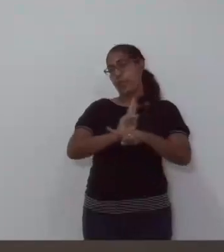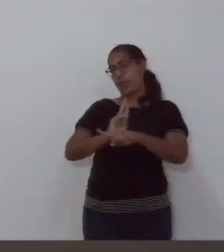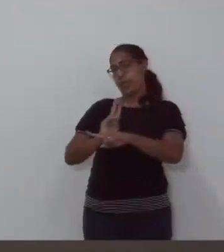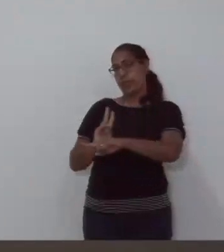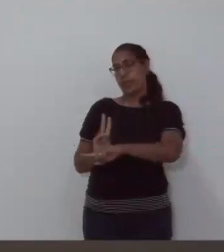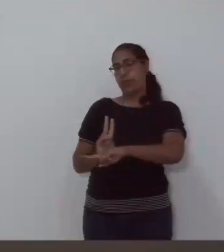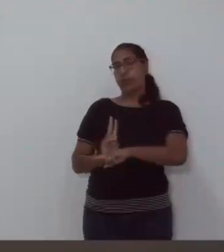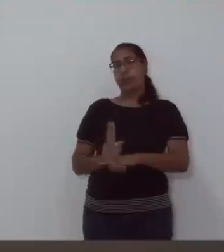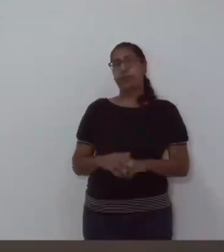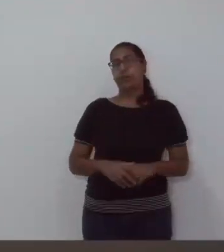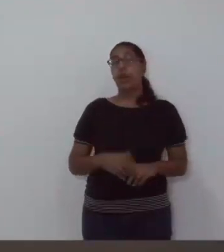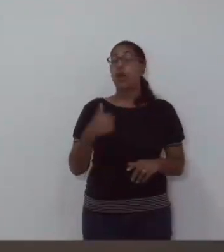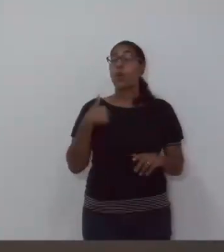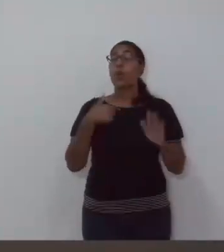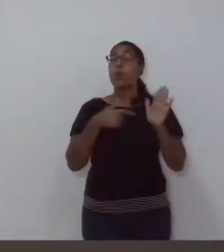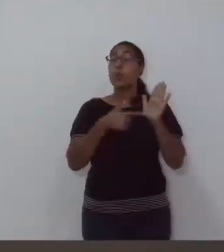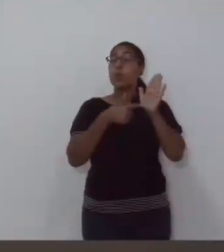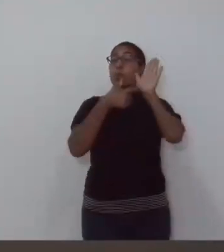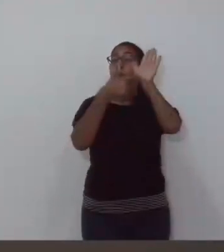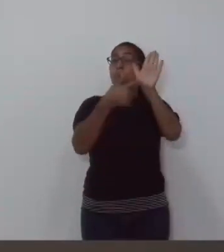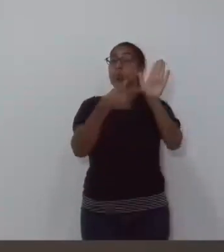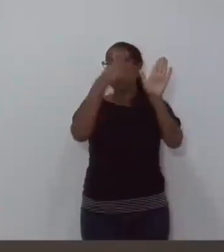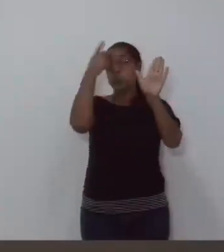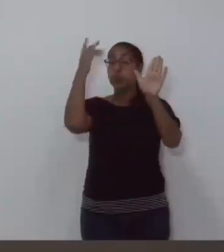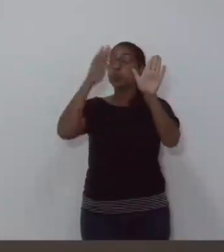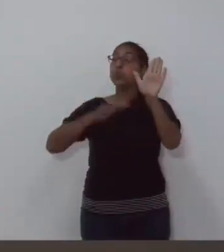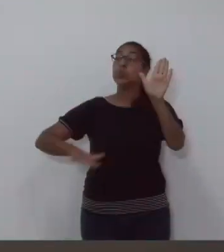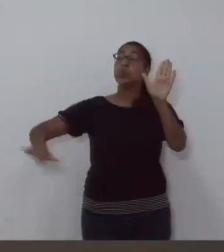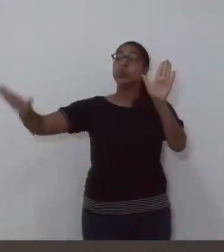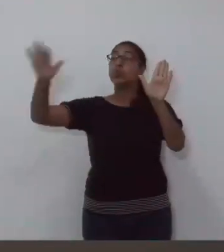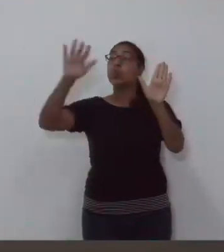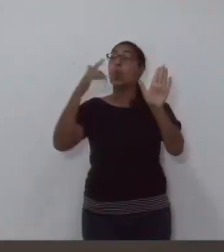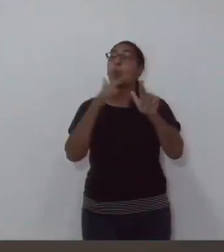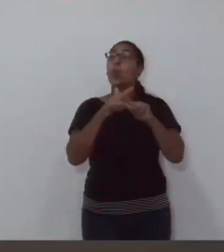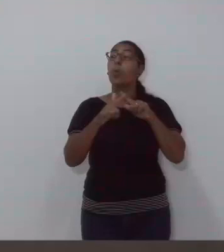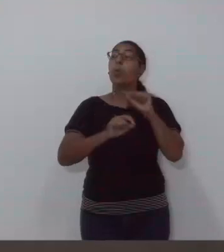venho mostrando para a população o que está acontecendo.